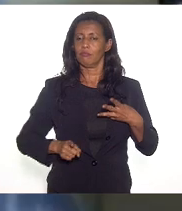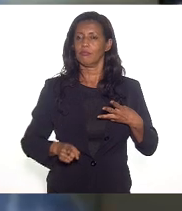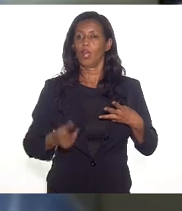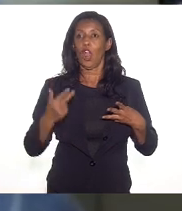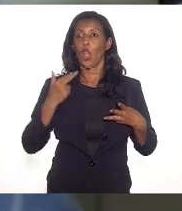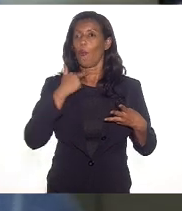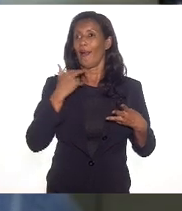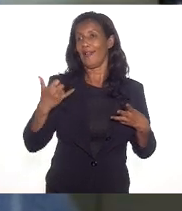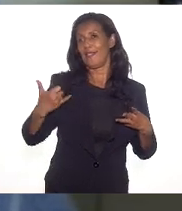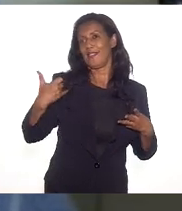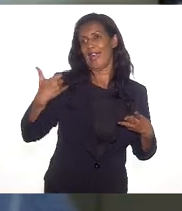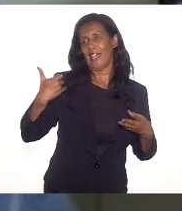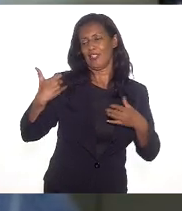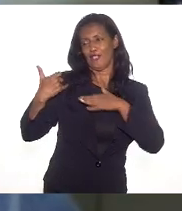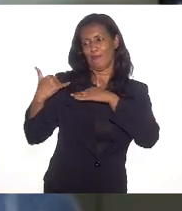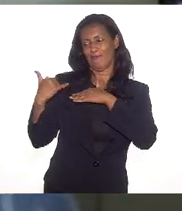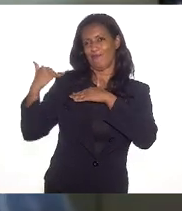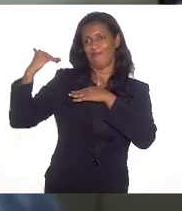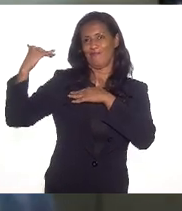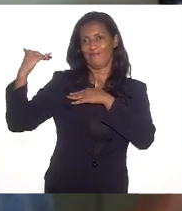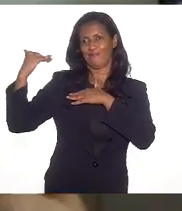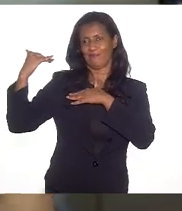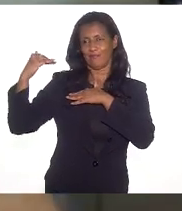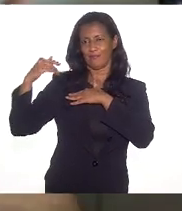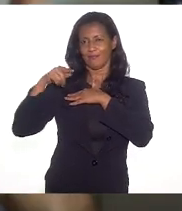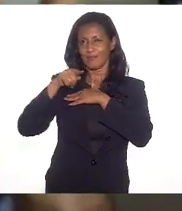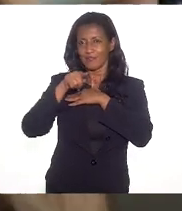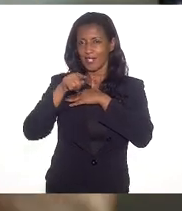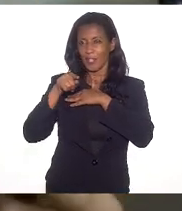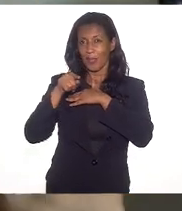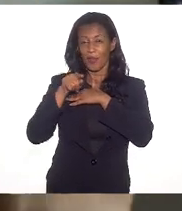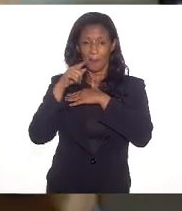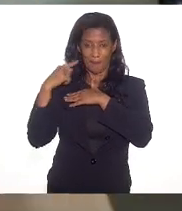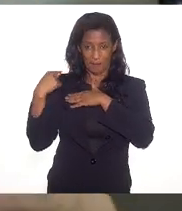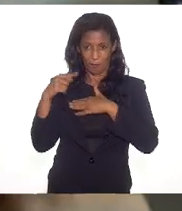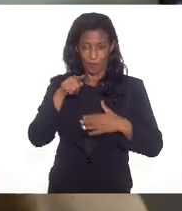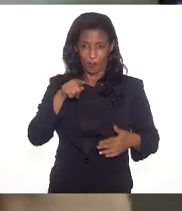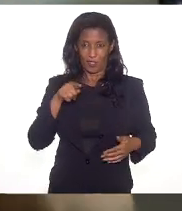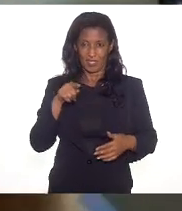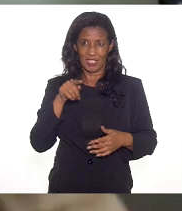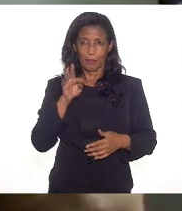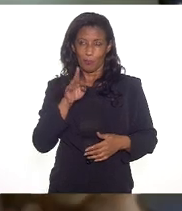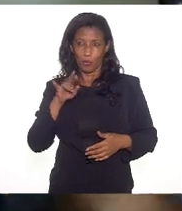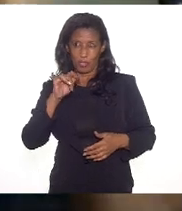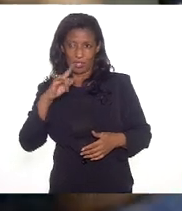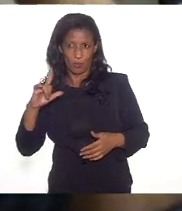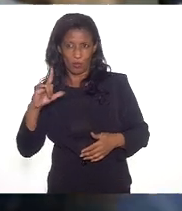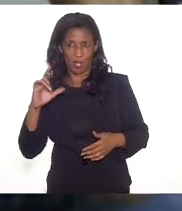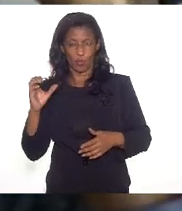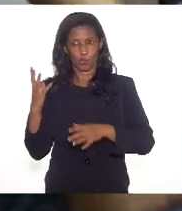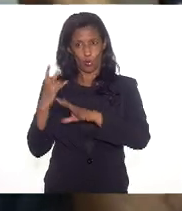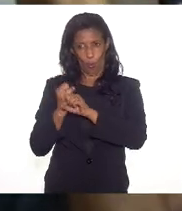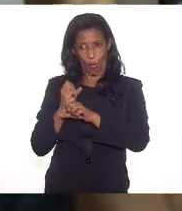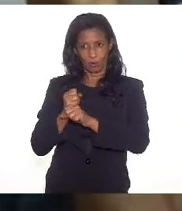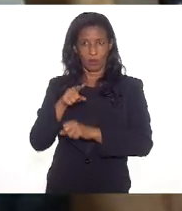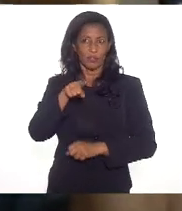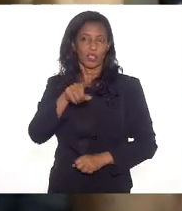mais idade aqui no Outrora. Para você ir para o Tribunal de Contas, você só pode ter, no